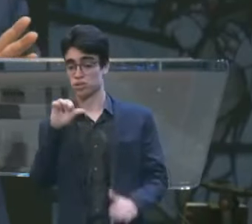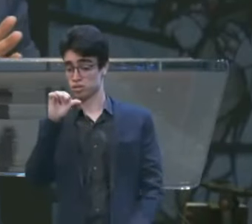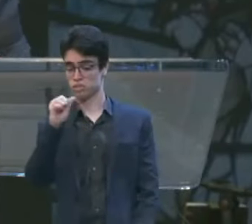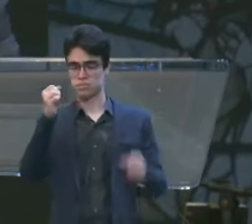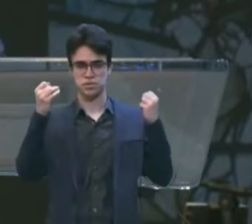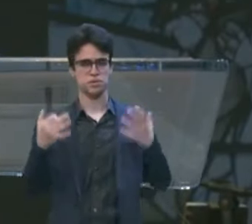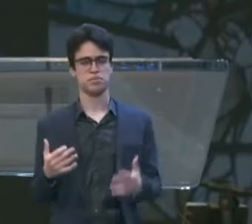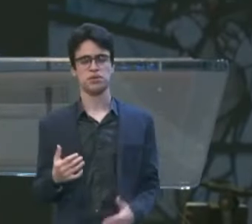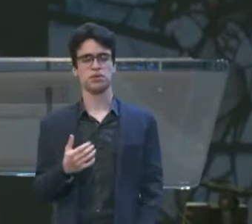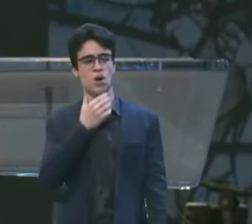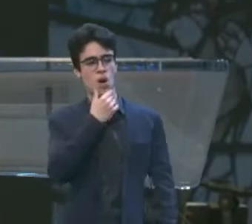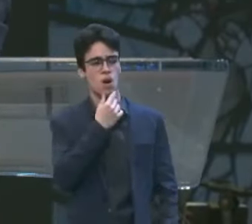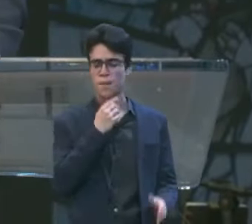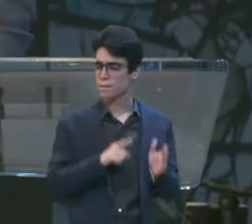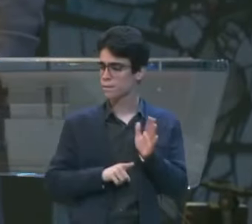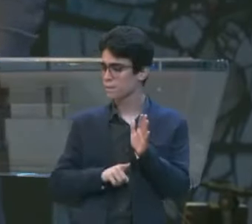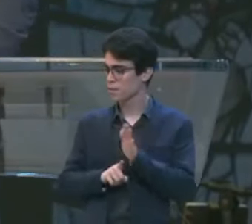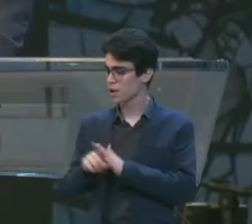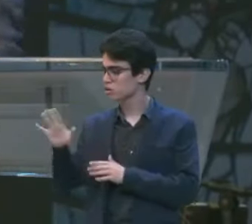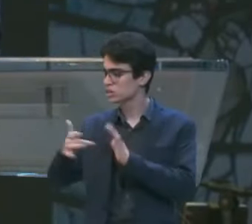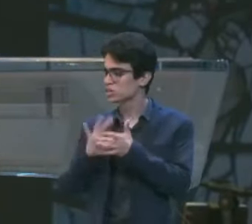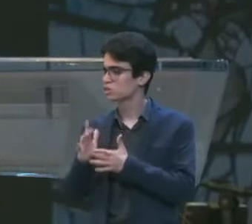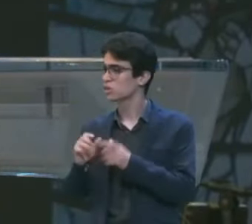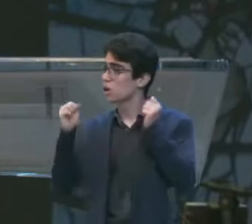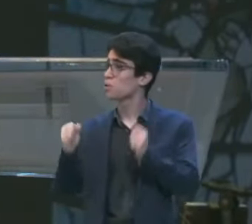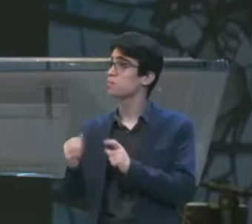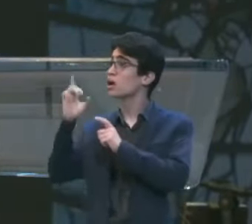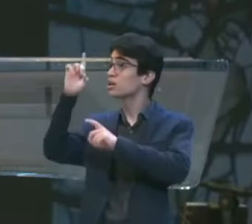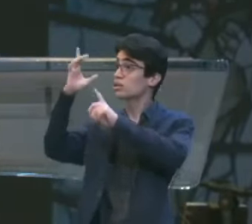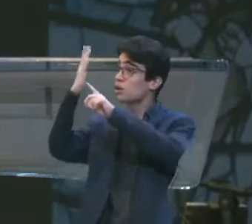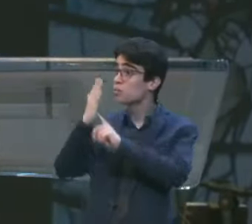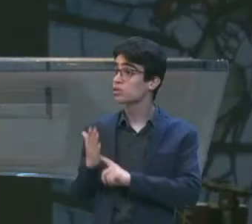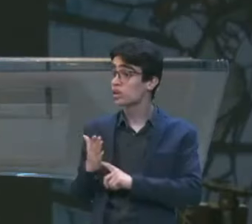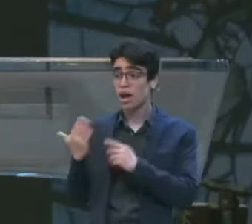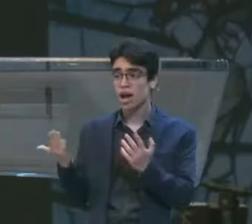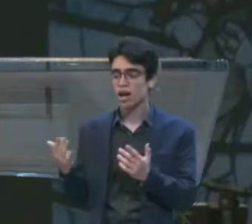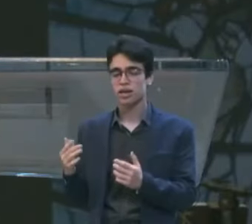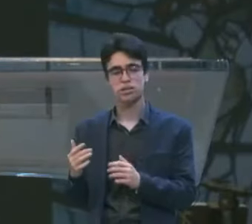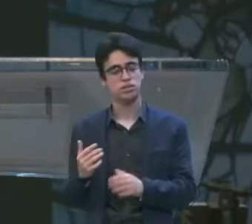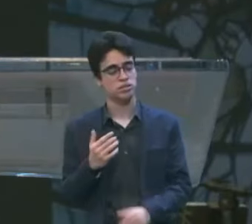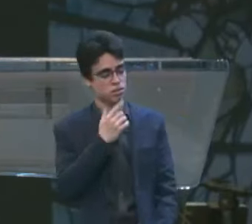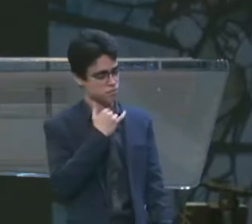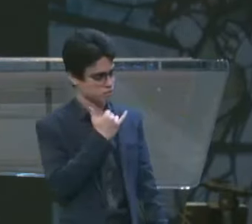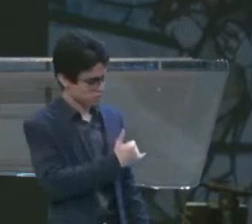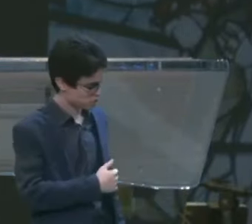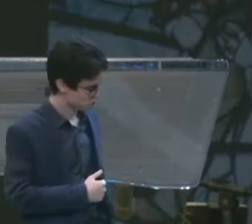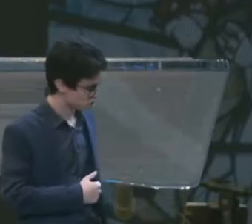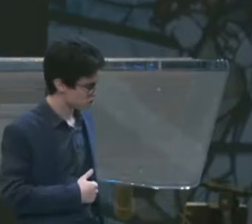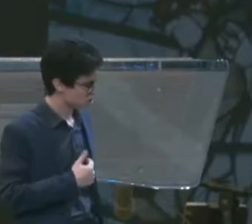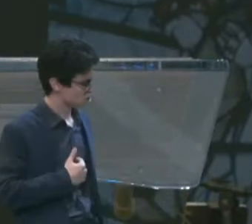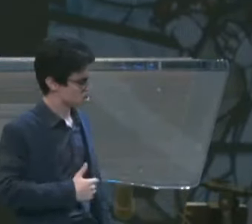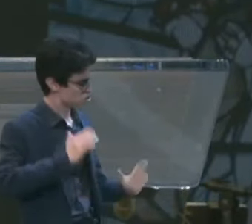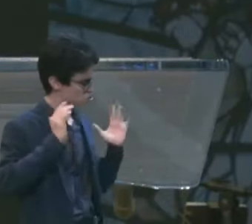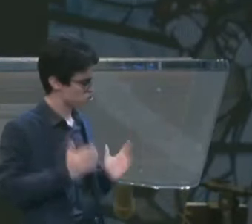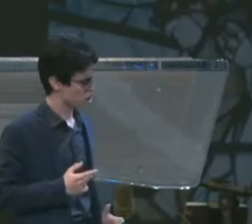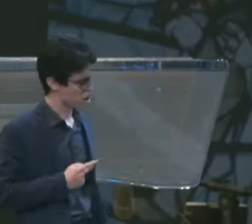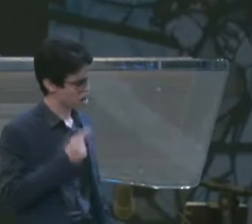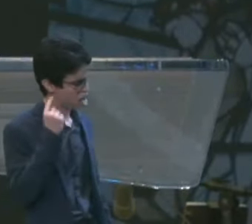Filipe pergunta: Senhor, mostra-nos o Pai, isto nos basta. E Jesus disse: Filipe, há tanto tempo